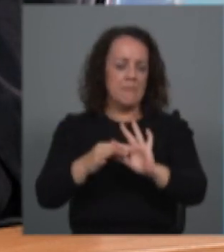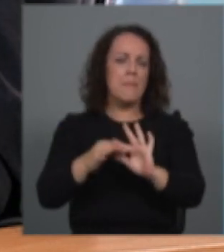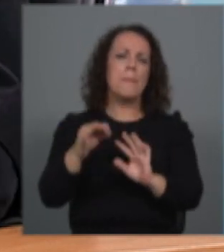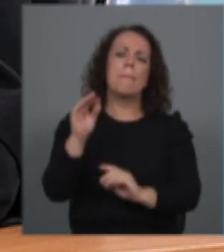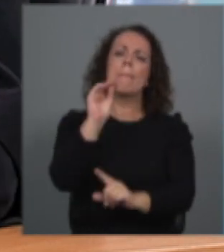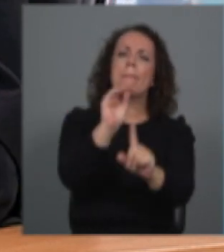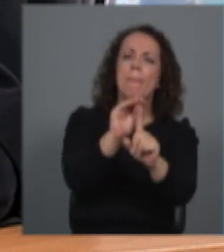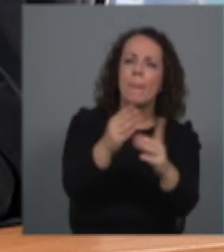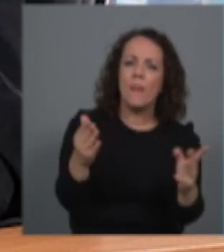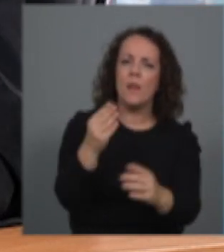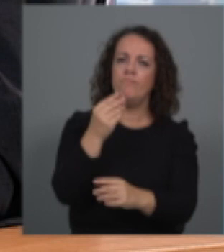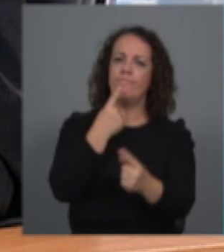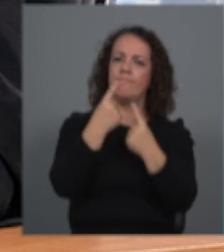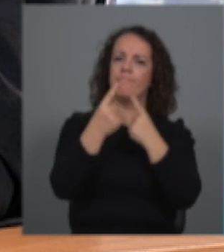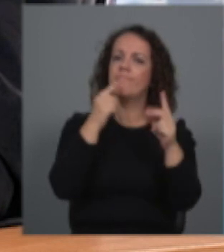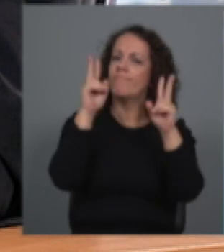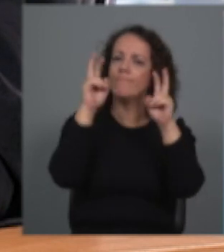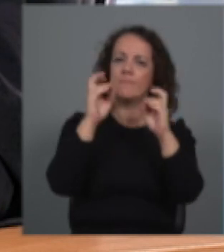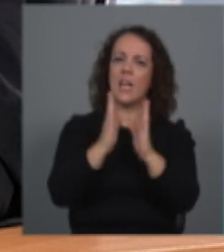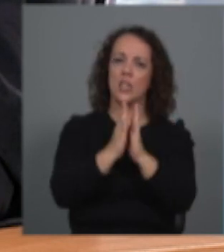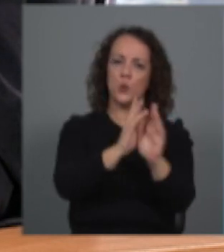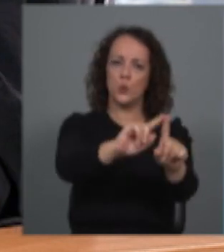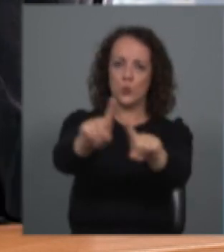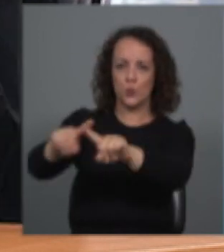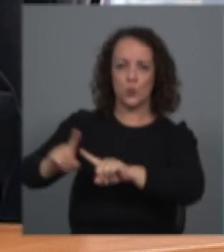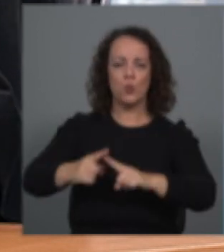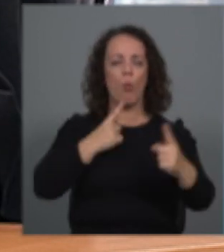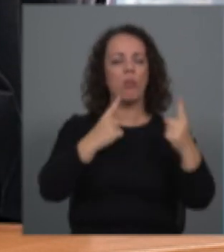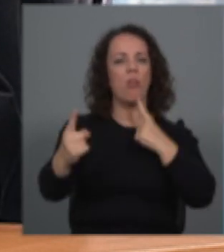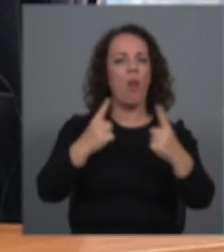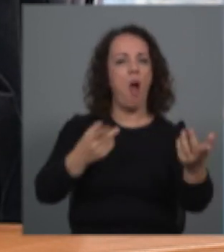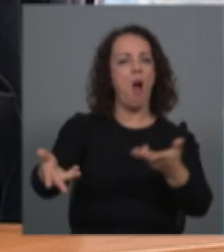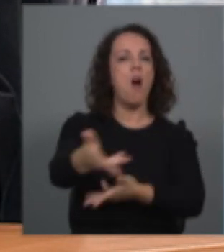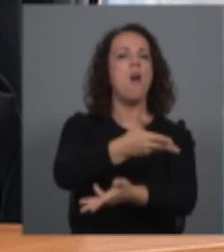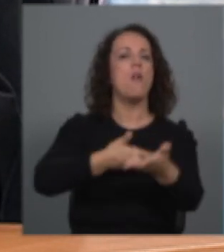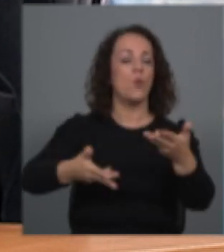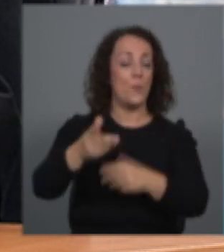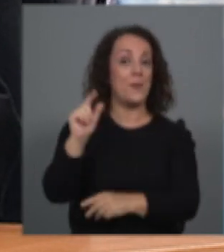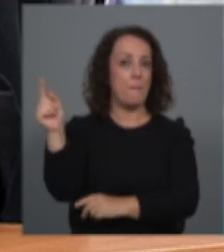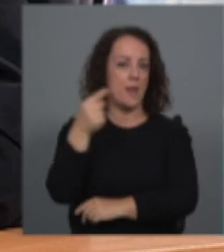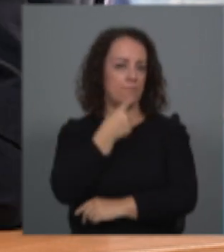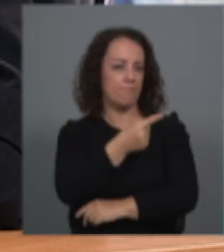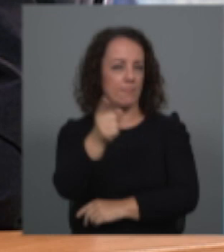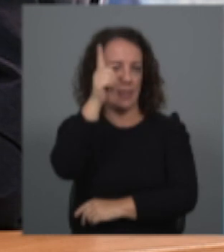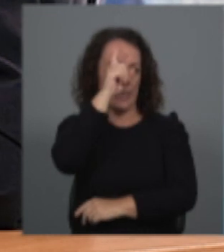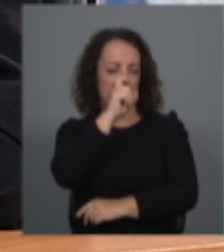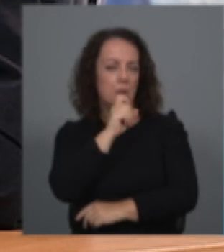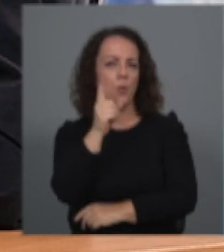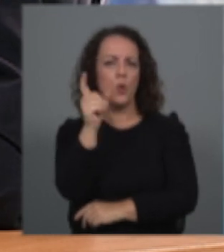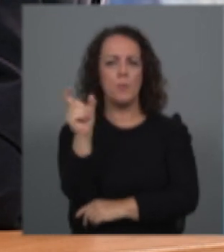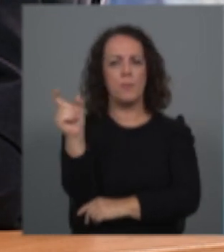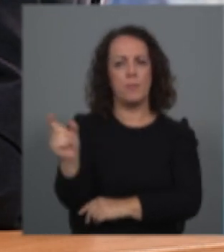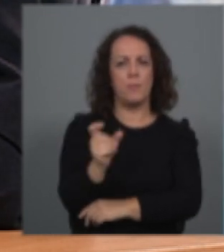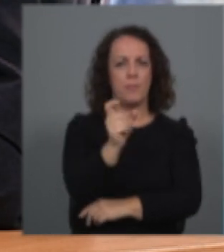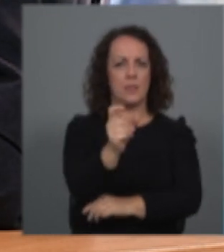do diálogo entre as religiões. Sobretudo, ele lembra também uma passagem da